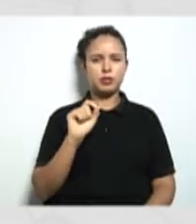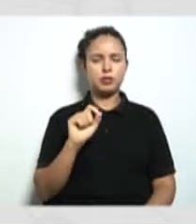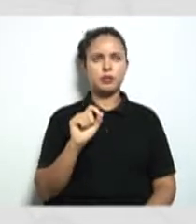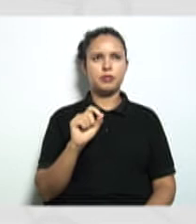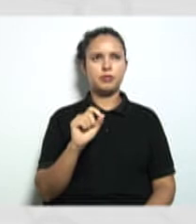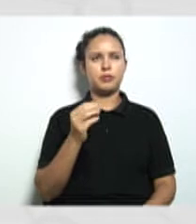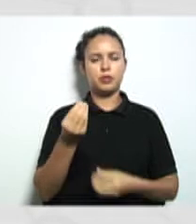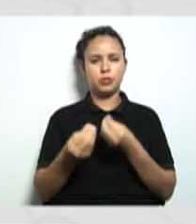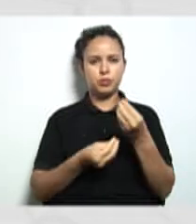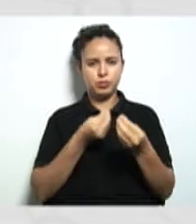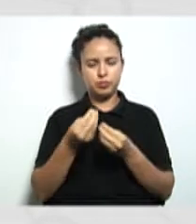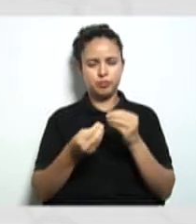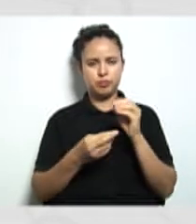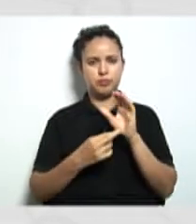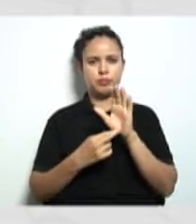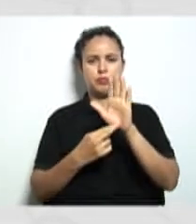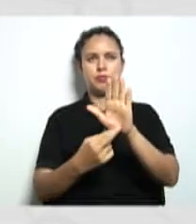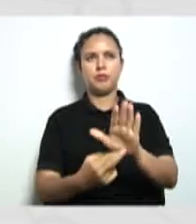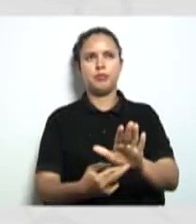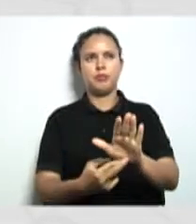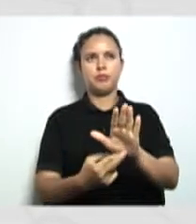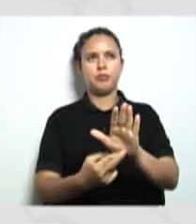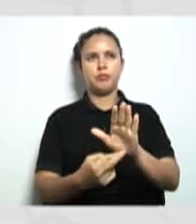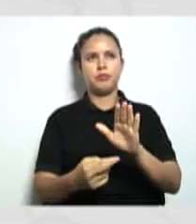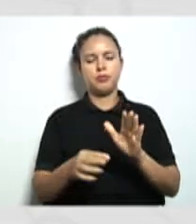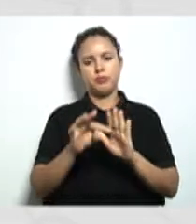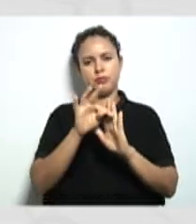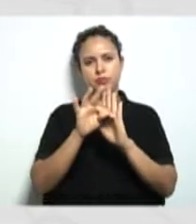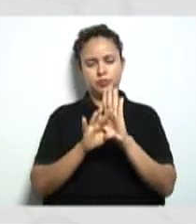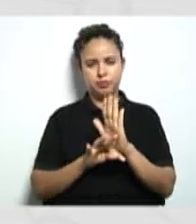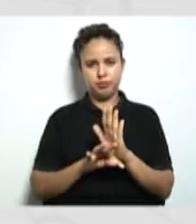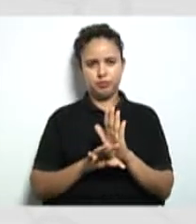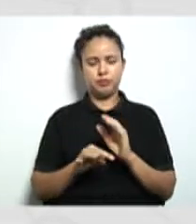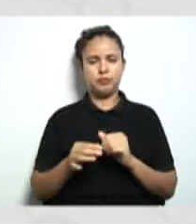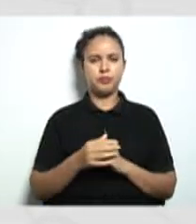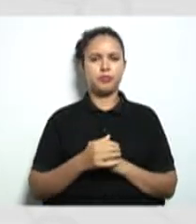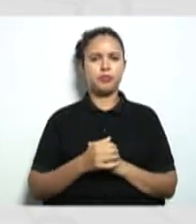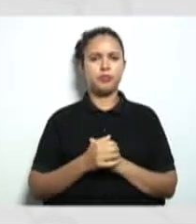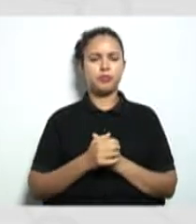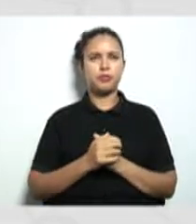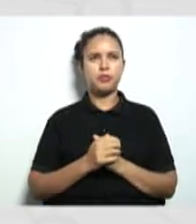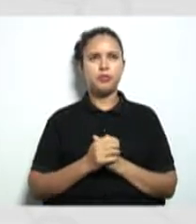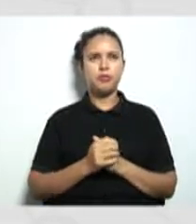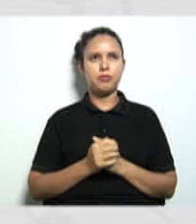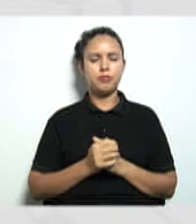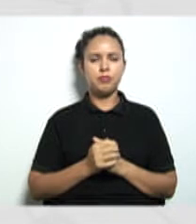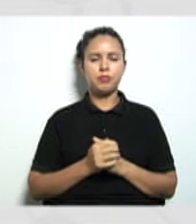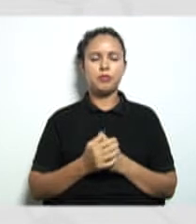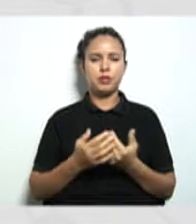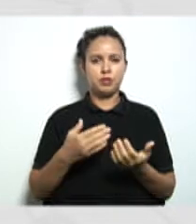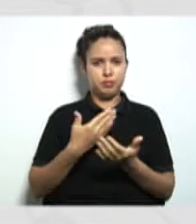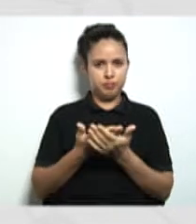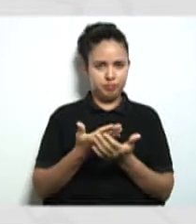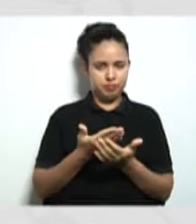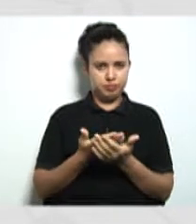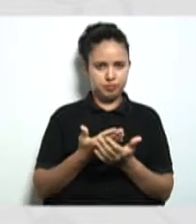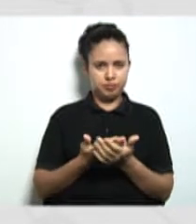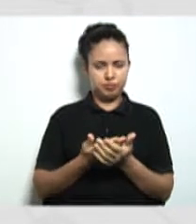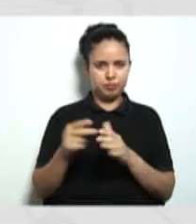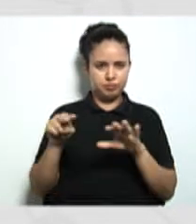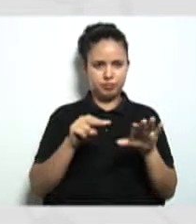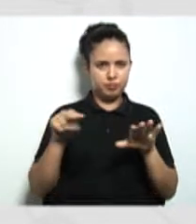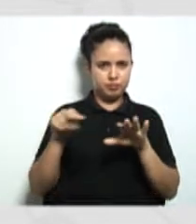de apresentar esse texto. Na teleaula 1, nós vimos